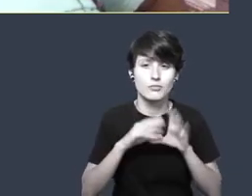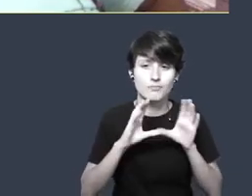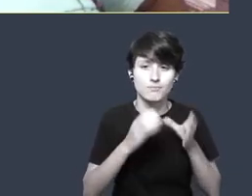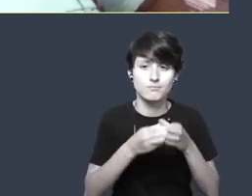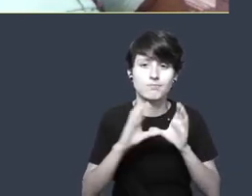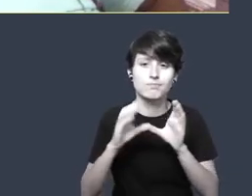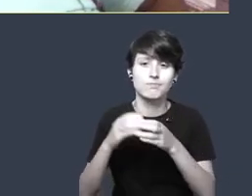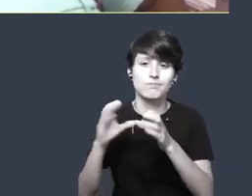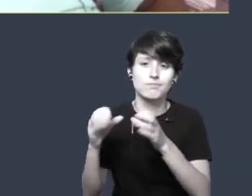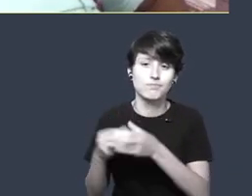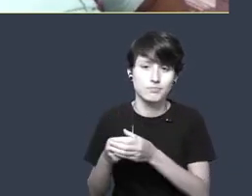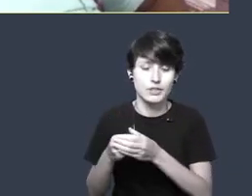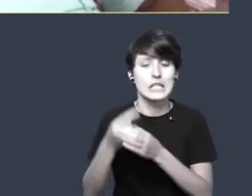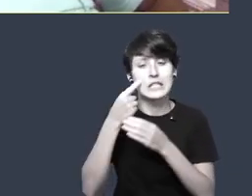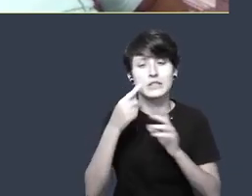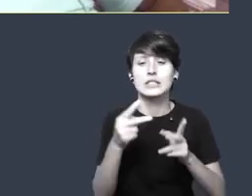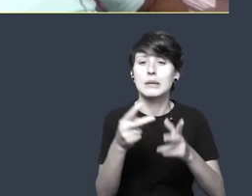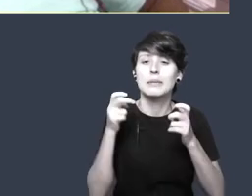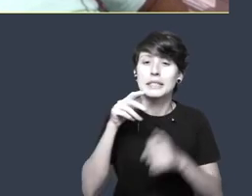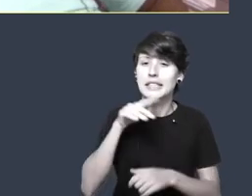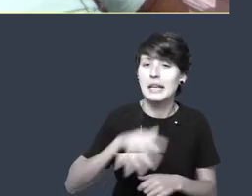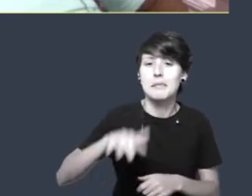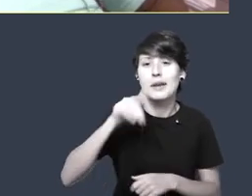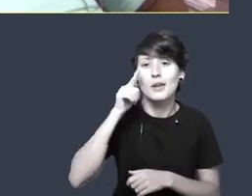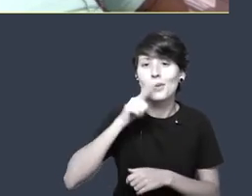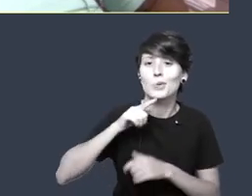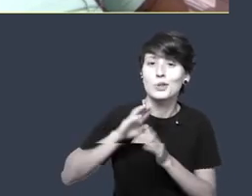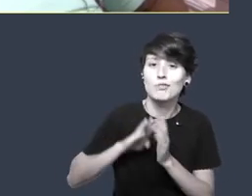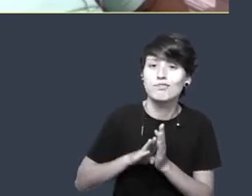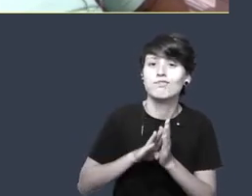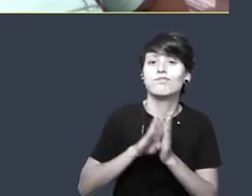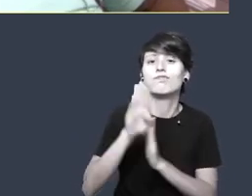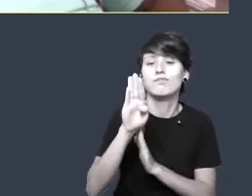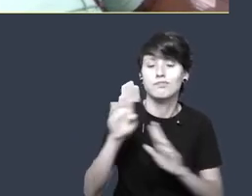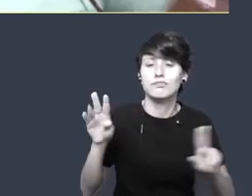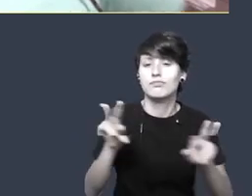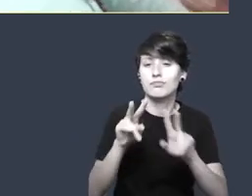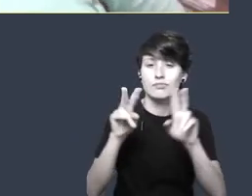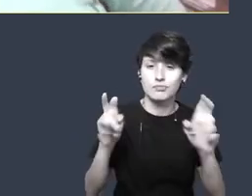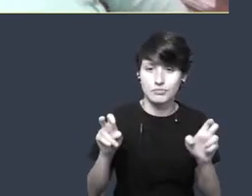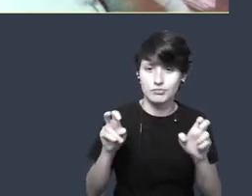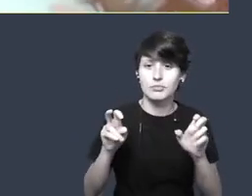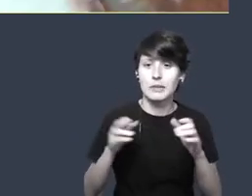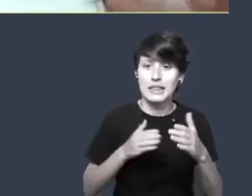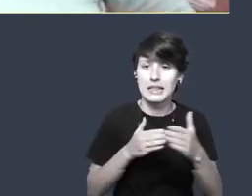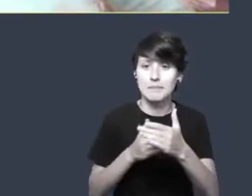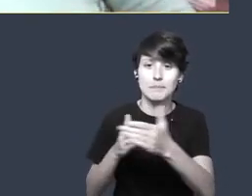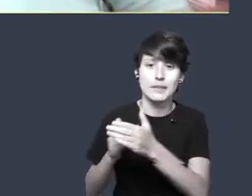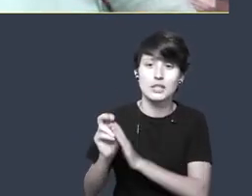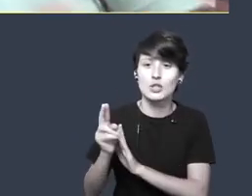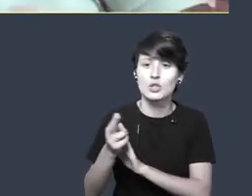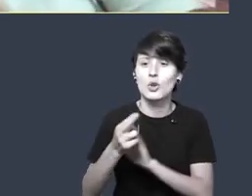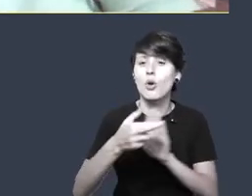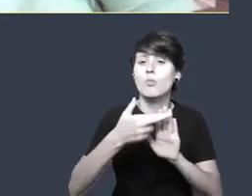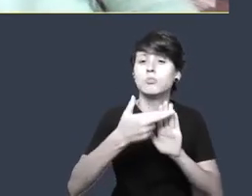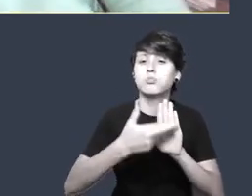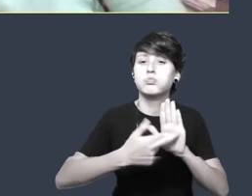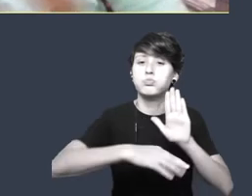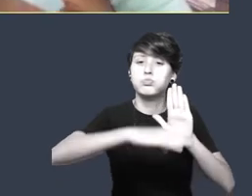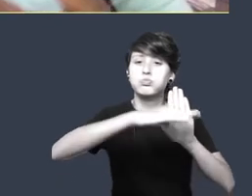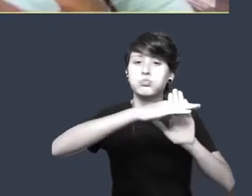Você vê que essa área tem conseguido avançar em termos de limites ou protocolos que ela pode